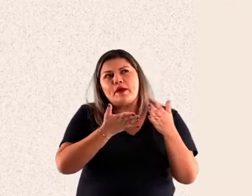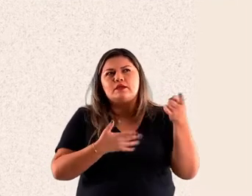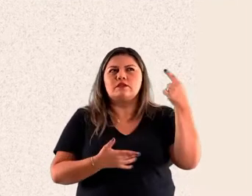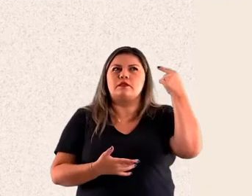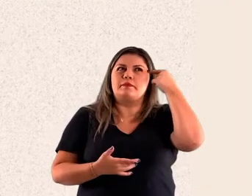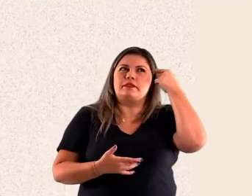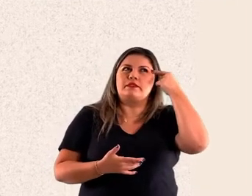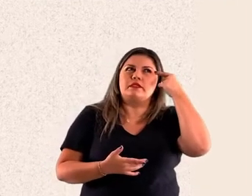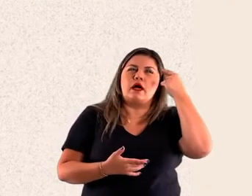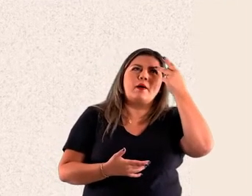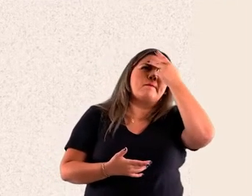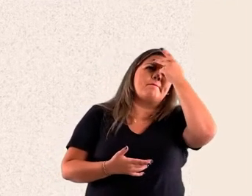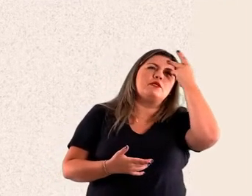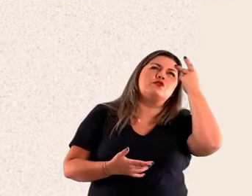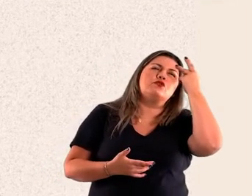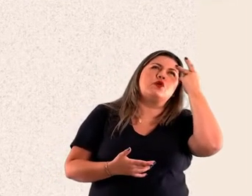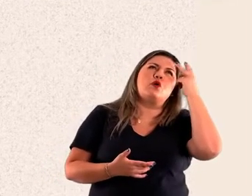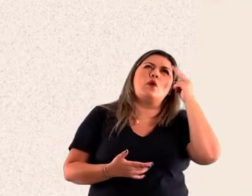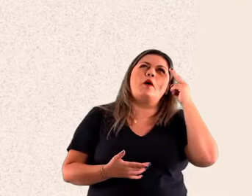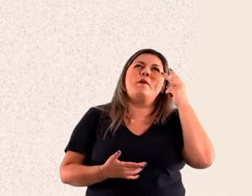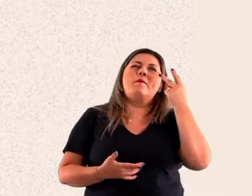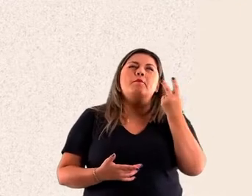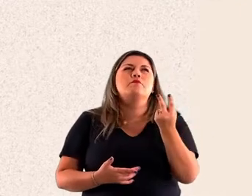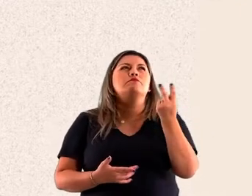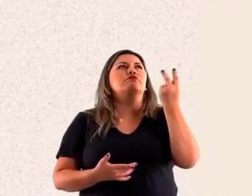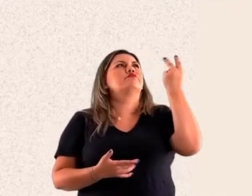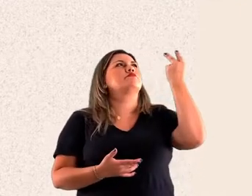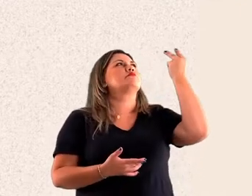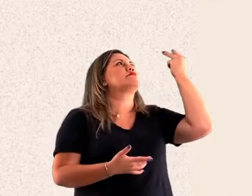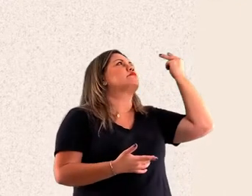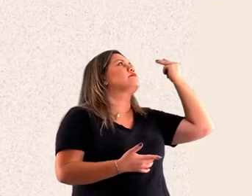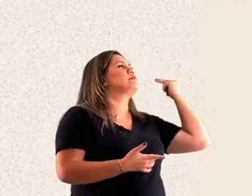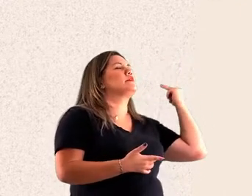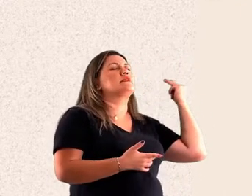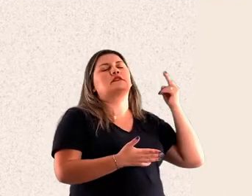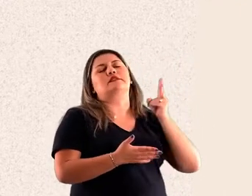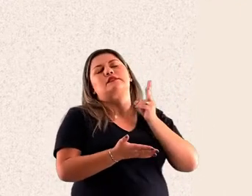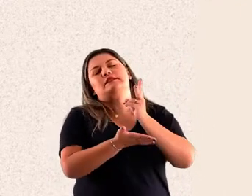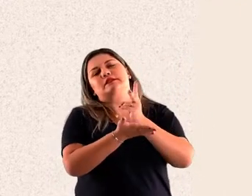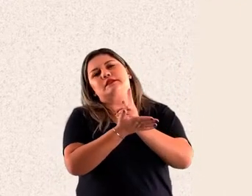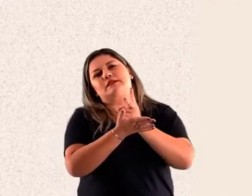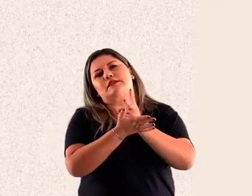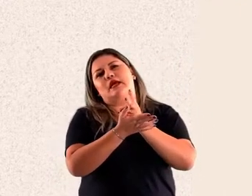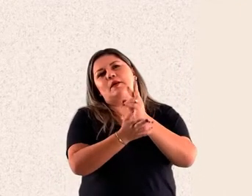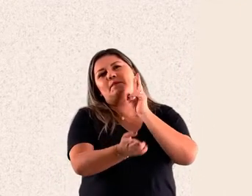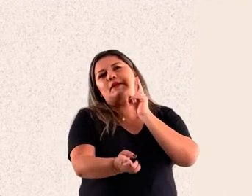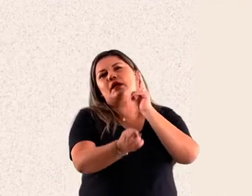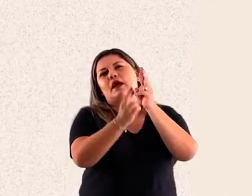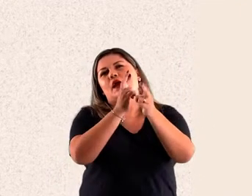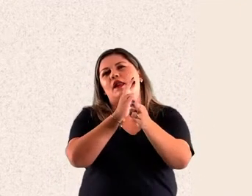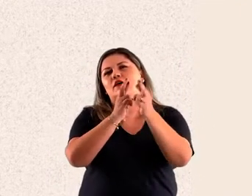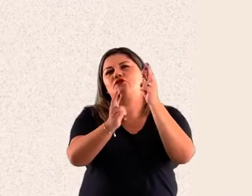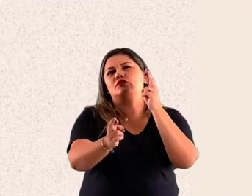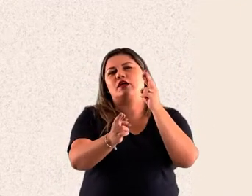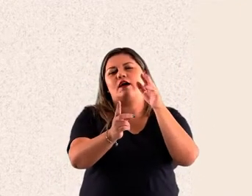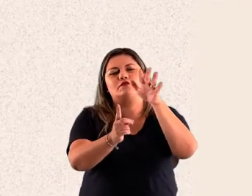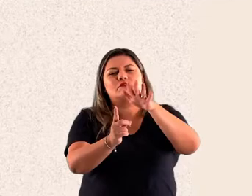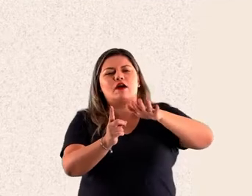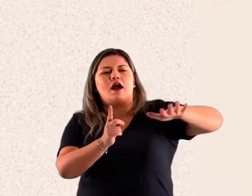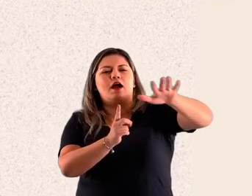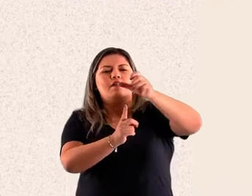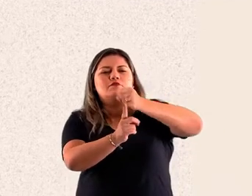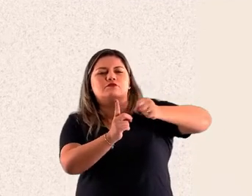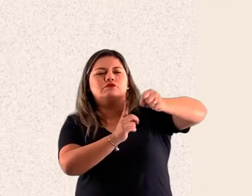no passado no futuro mas sempre relacionados a nossa atividade social